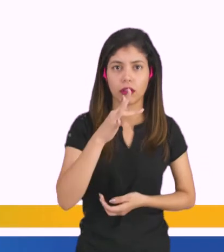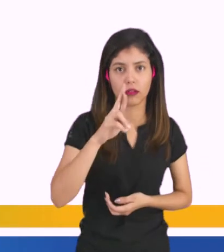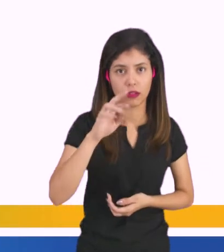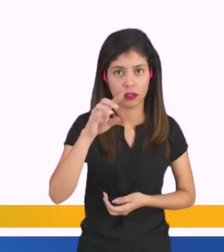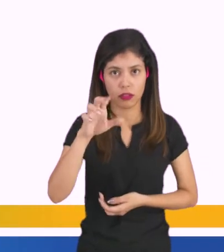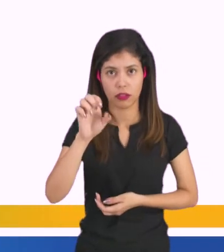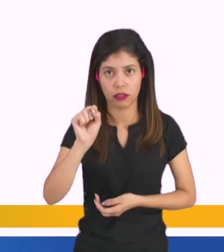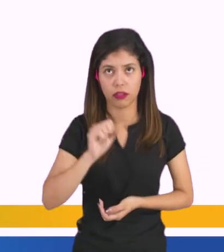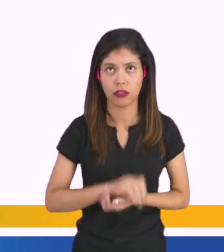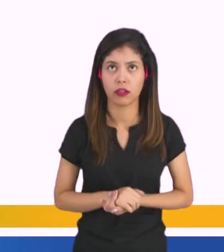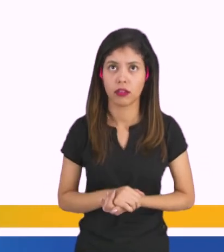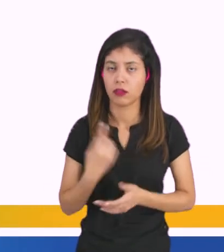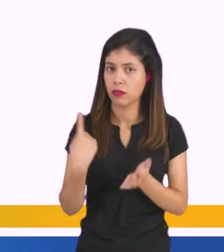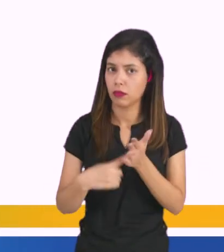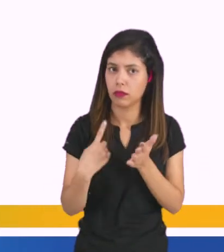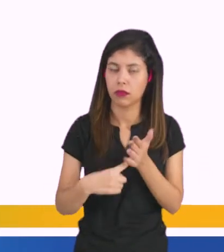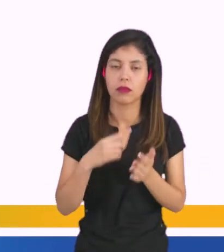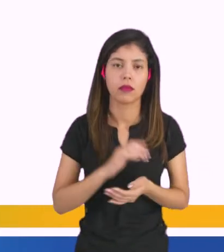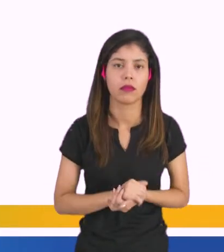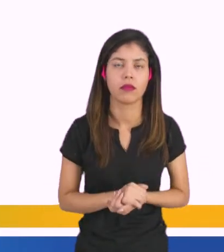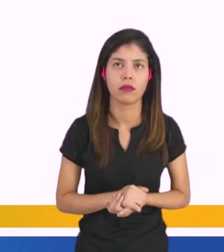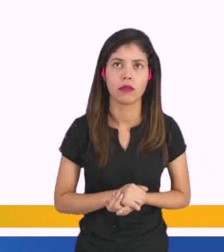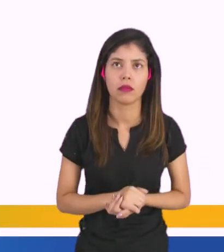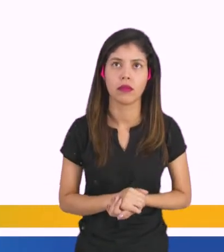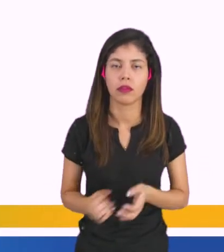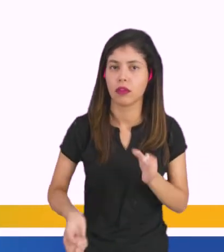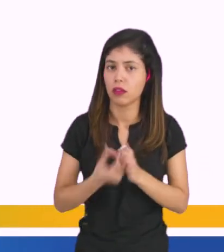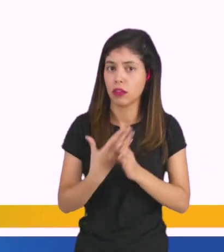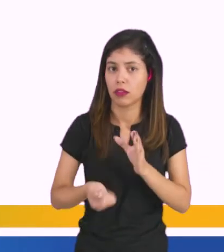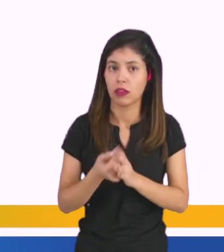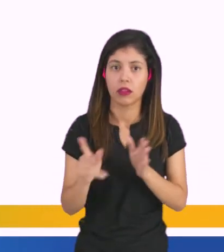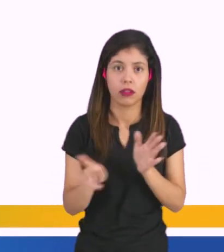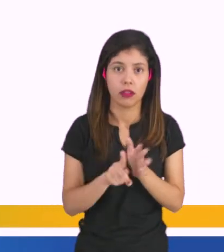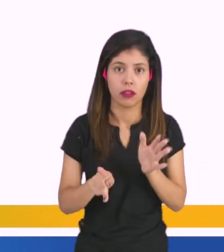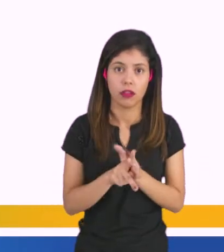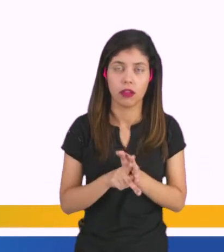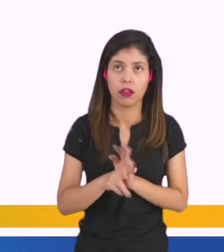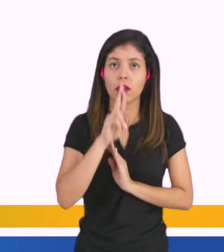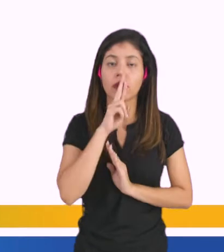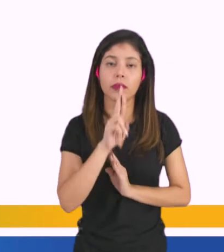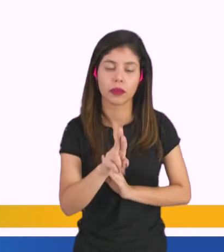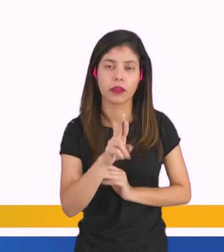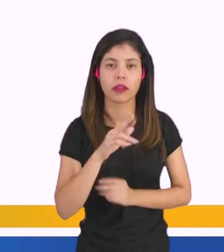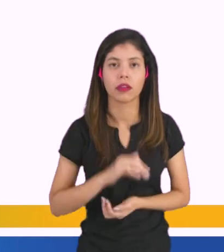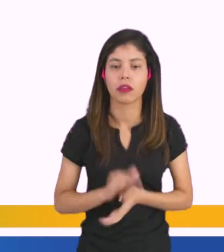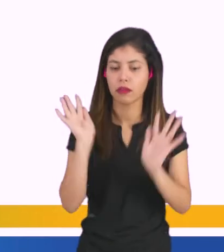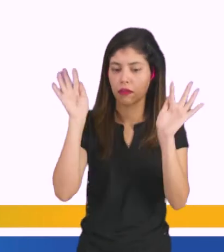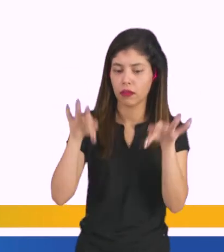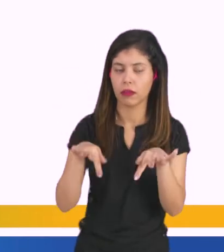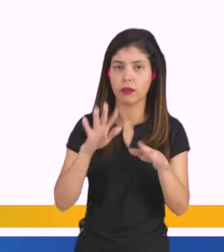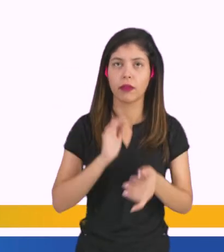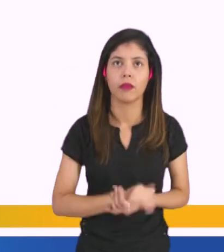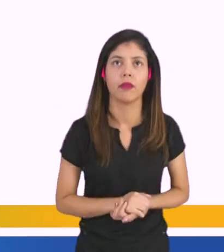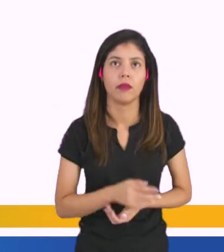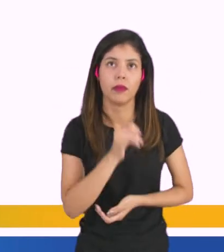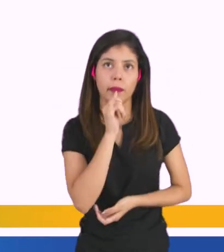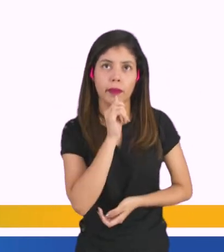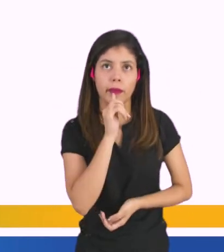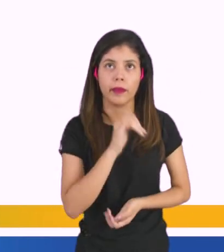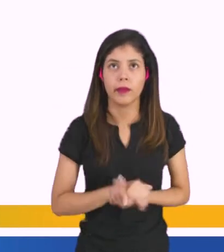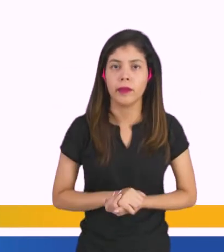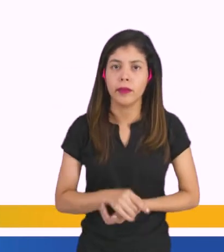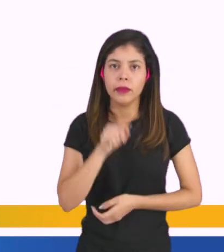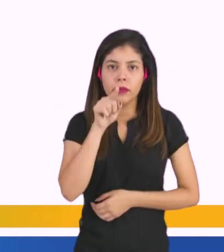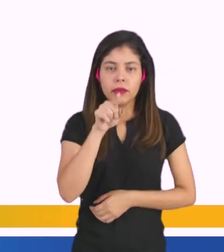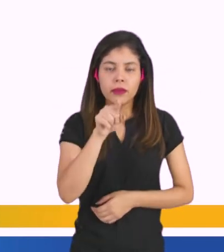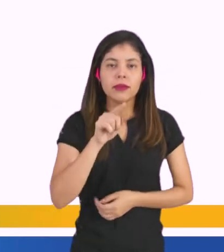fatores de combinações, o produto delas, e aí você terá o resultado final. Por exemplo,